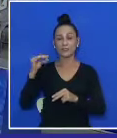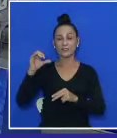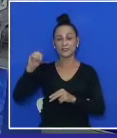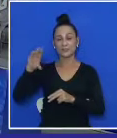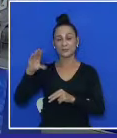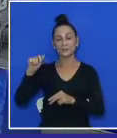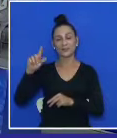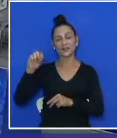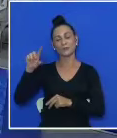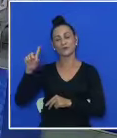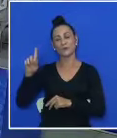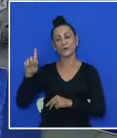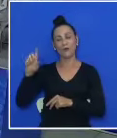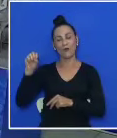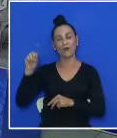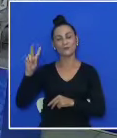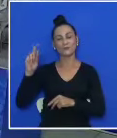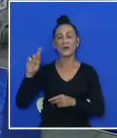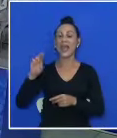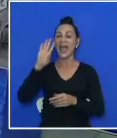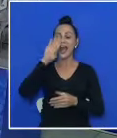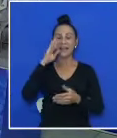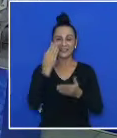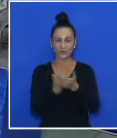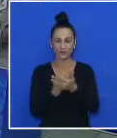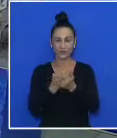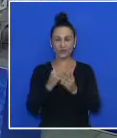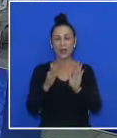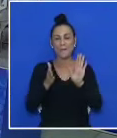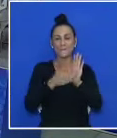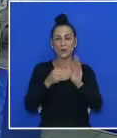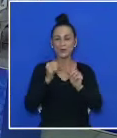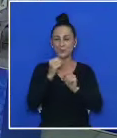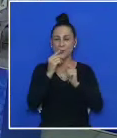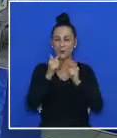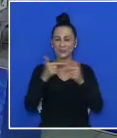loterias.caixa.gov.br. Acredite, aposte e boa sorte!